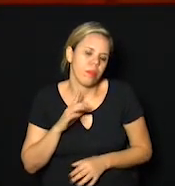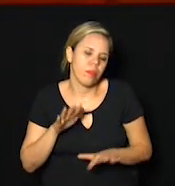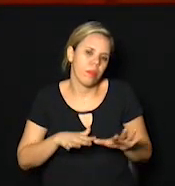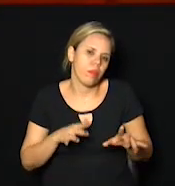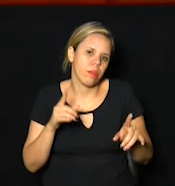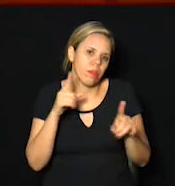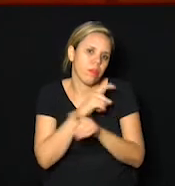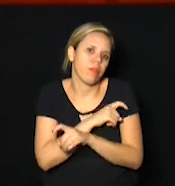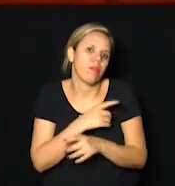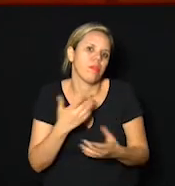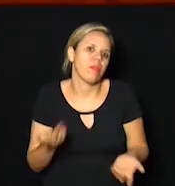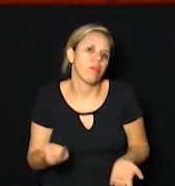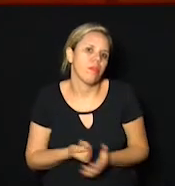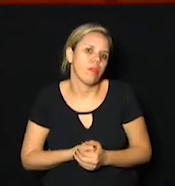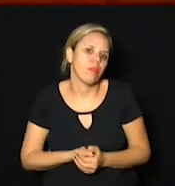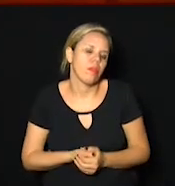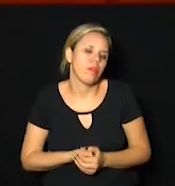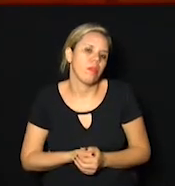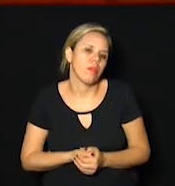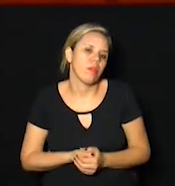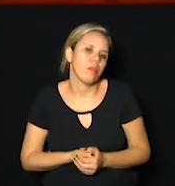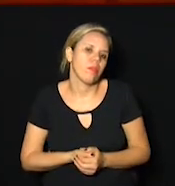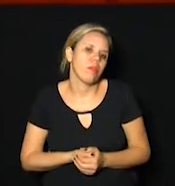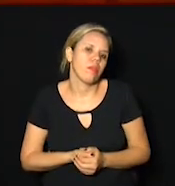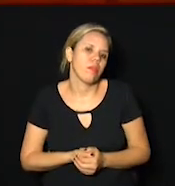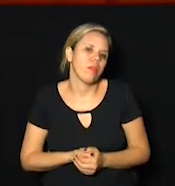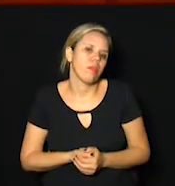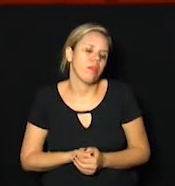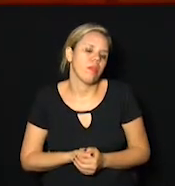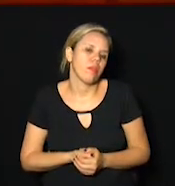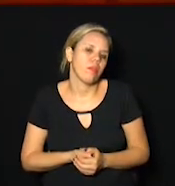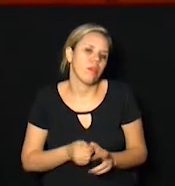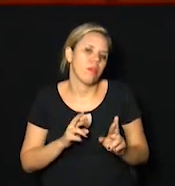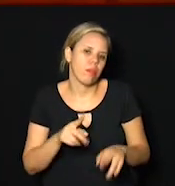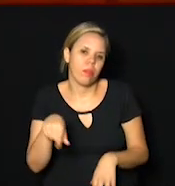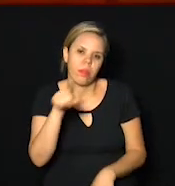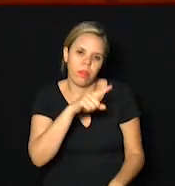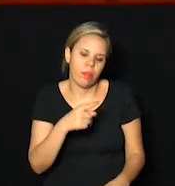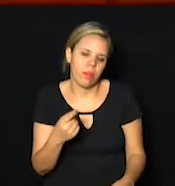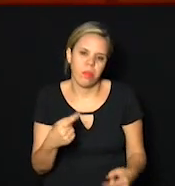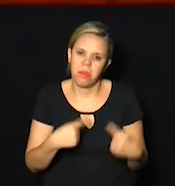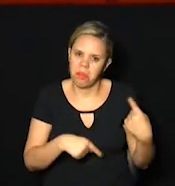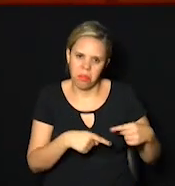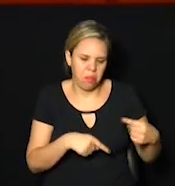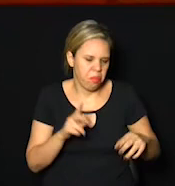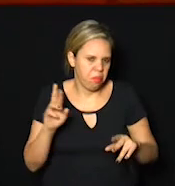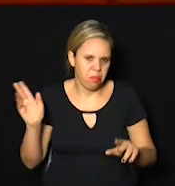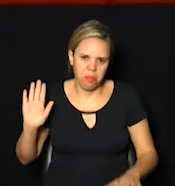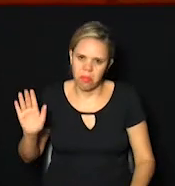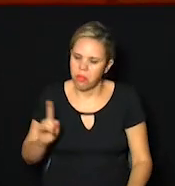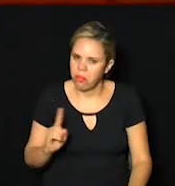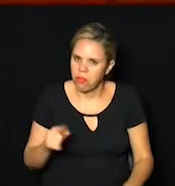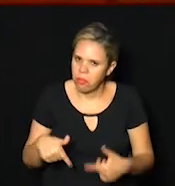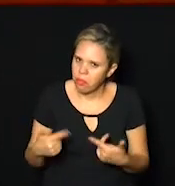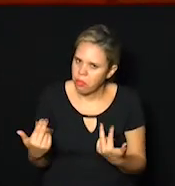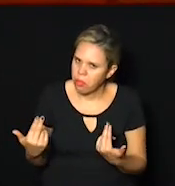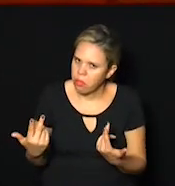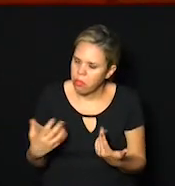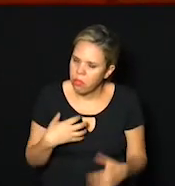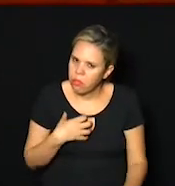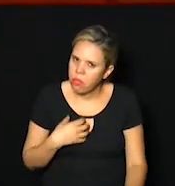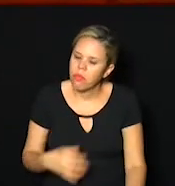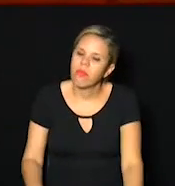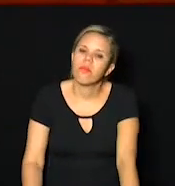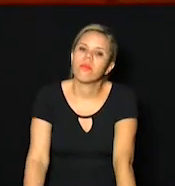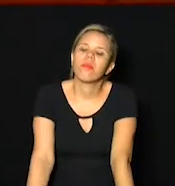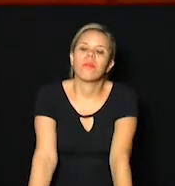dificuldade, né? Assim, claro, espero que vocês não sejam nem políticos desse jeito, nem trabalhem com políticos desse jeito.